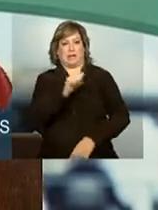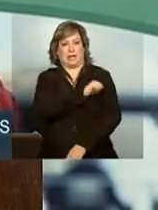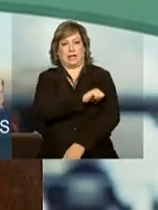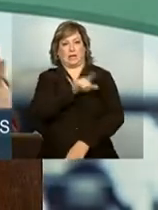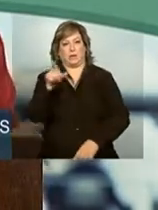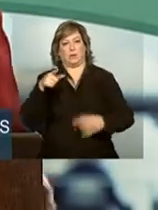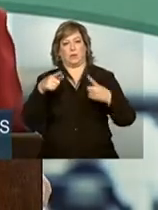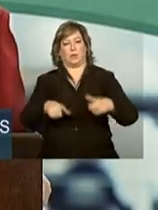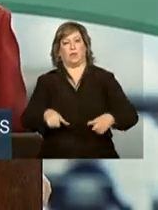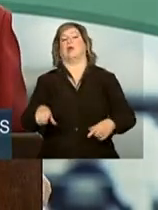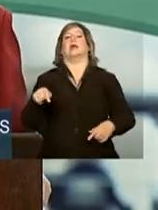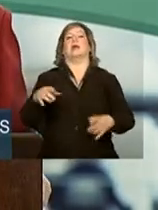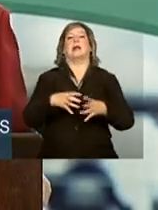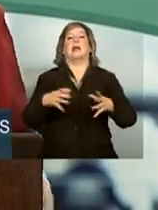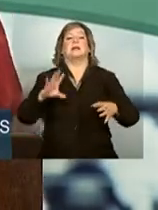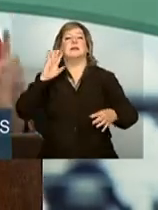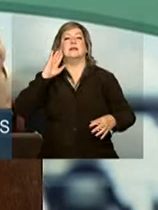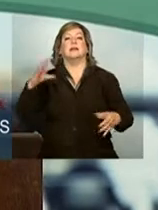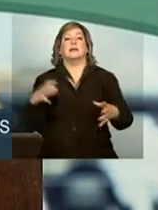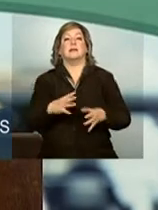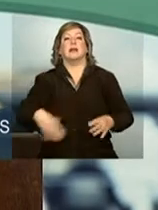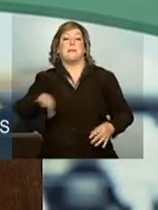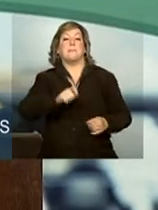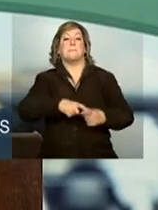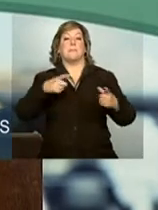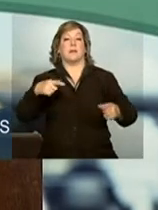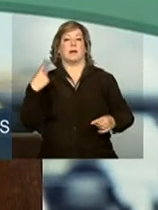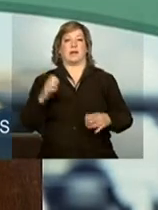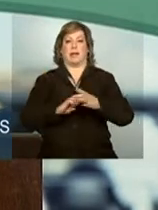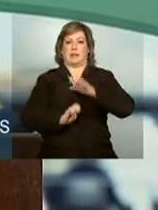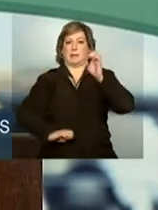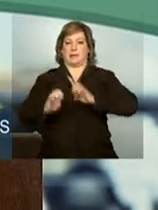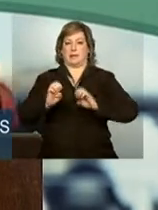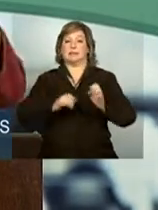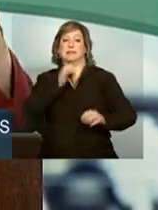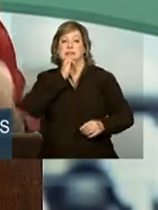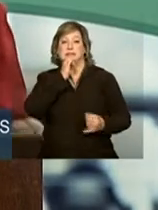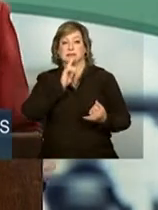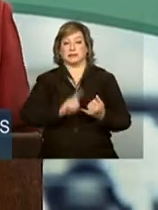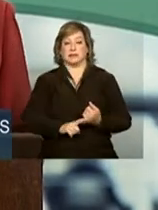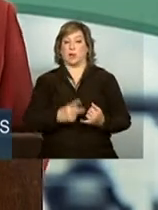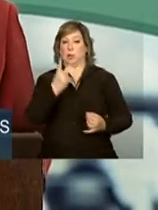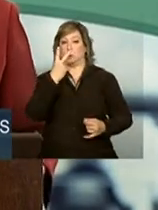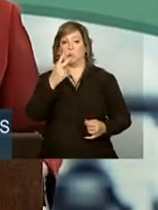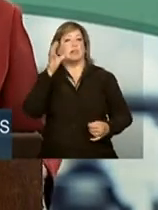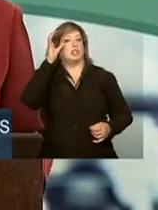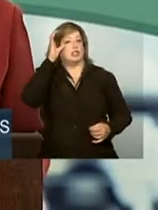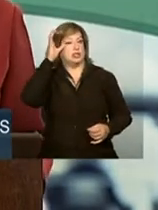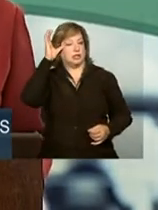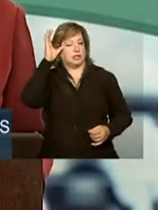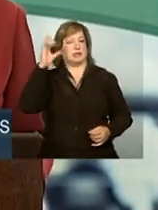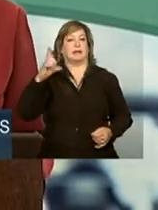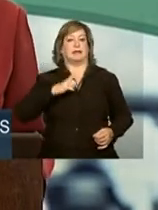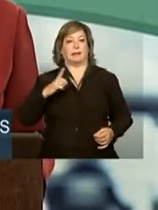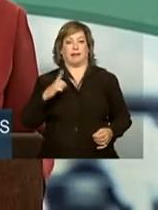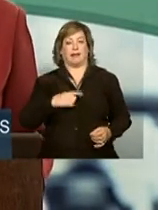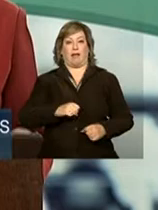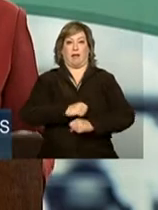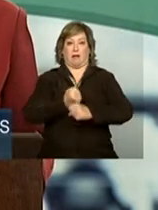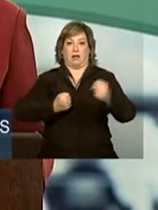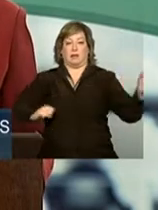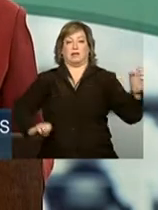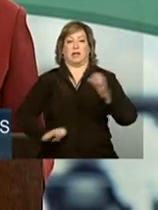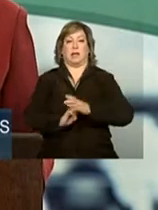entre as maiores empresas. Por exemplo, as duas chinesas são grandes empresas